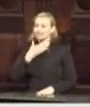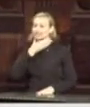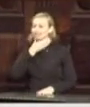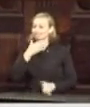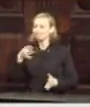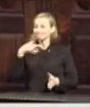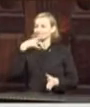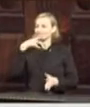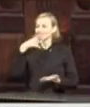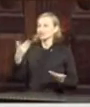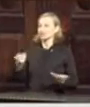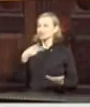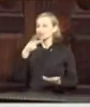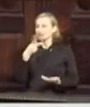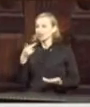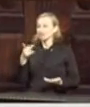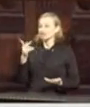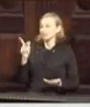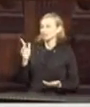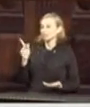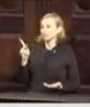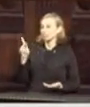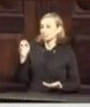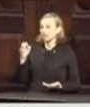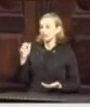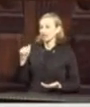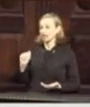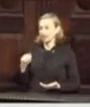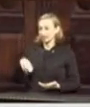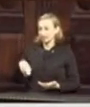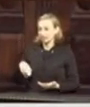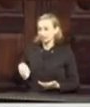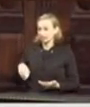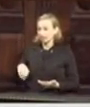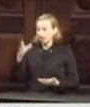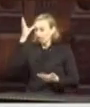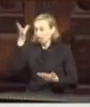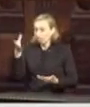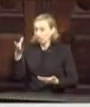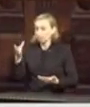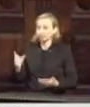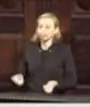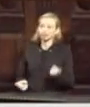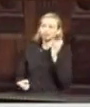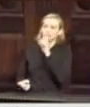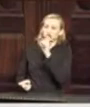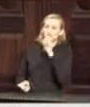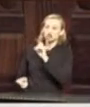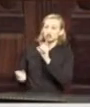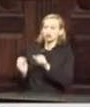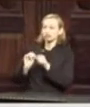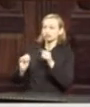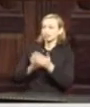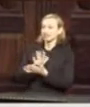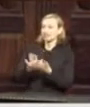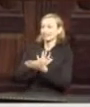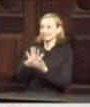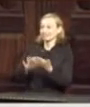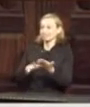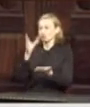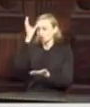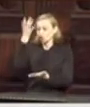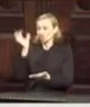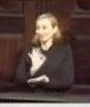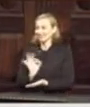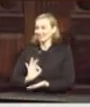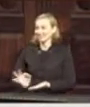parlamento desengavetando essa PEC, que não resolve problema nenhum. Repito, de um orçamento de